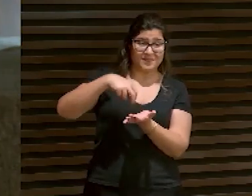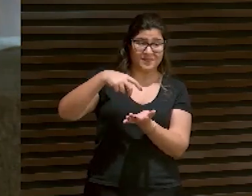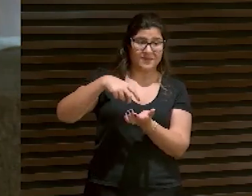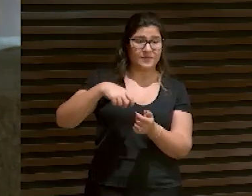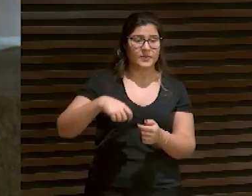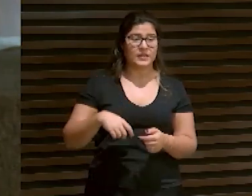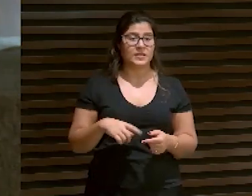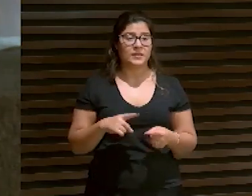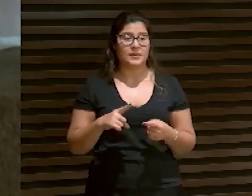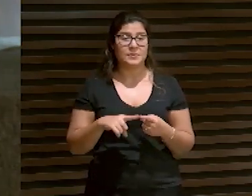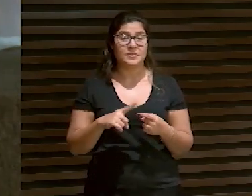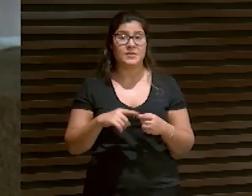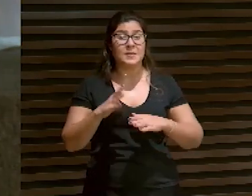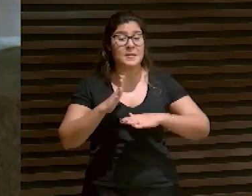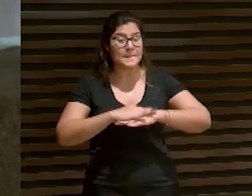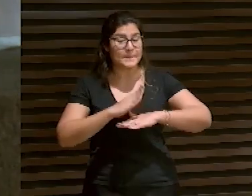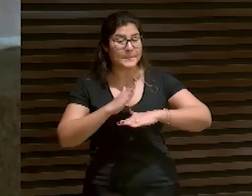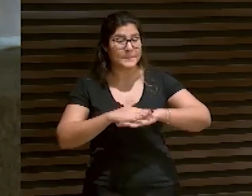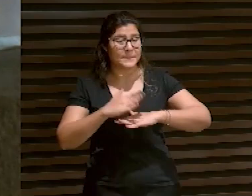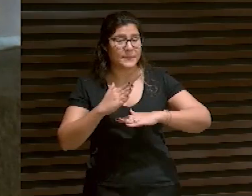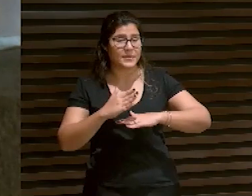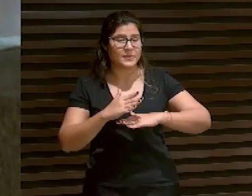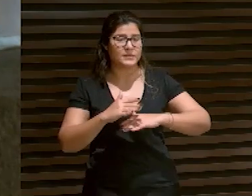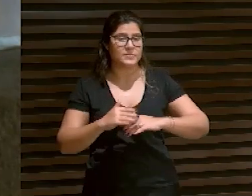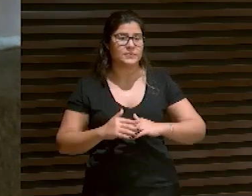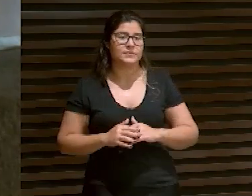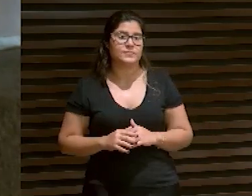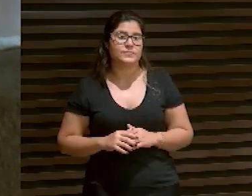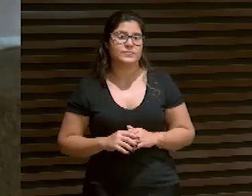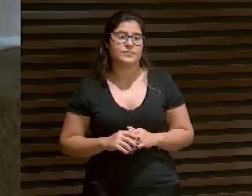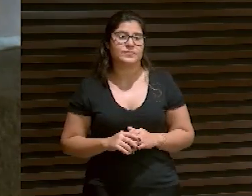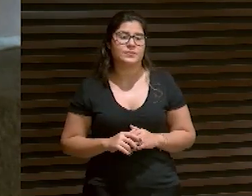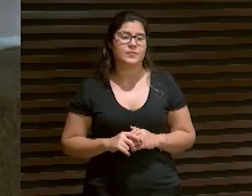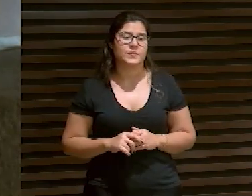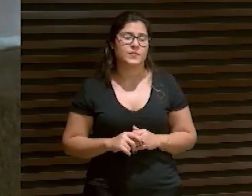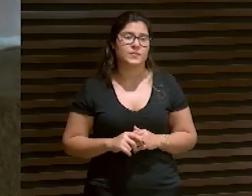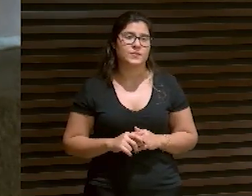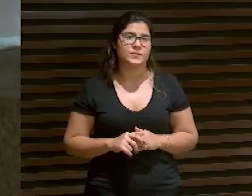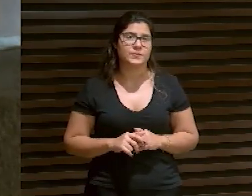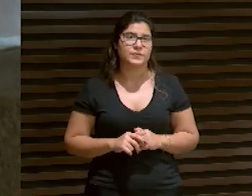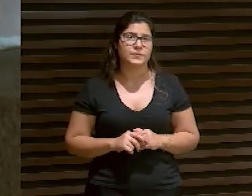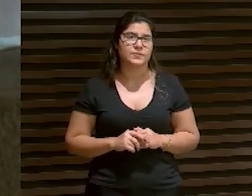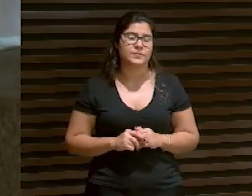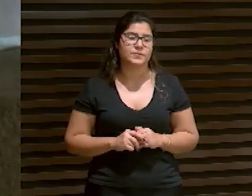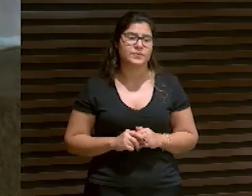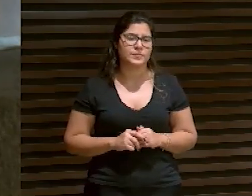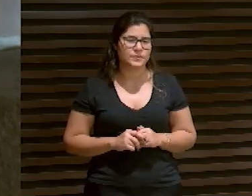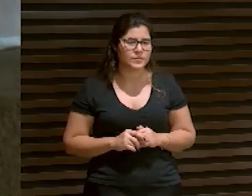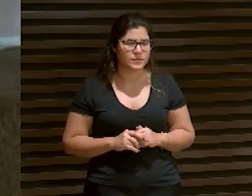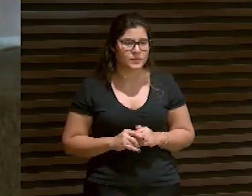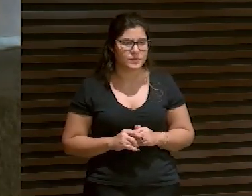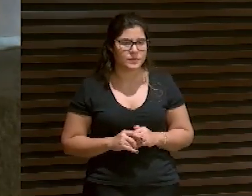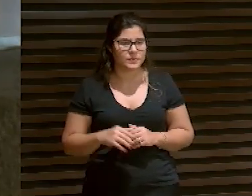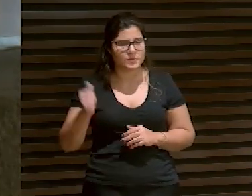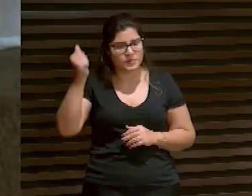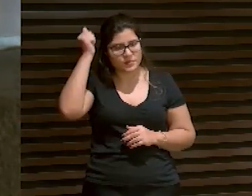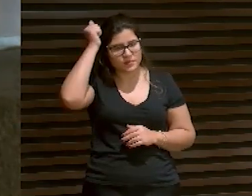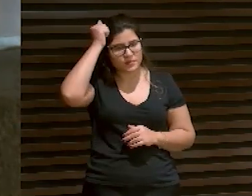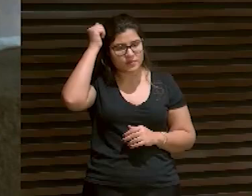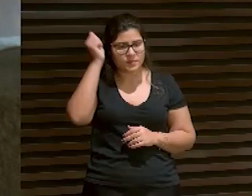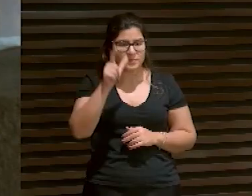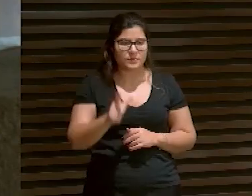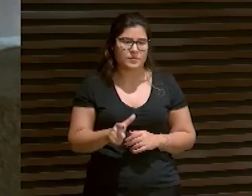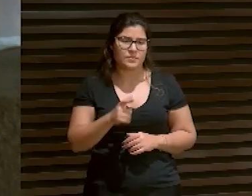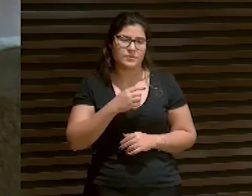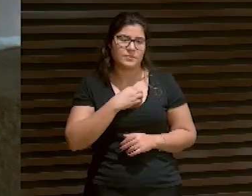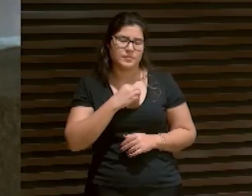a todas as coisas que estão no livro, muitas coisas, ao arrependimento do pecador, Deus ter poupado sua vida,